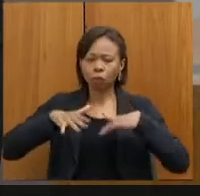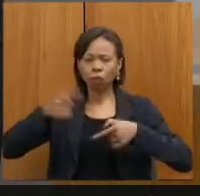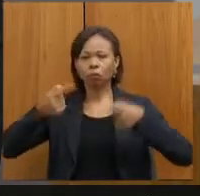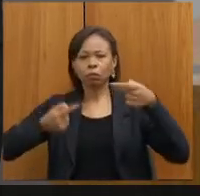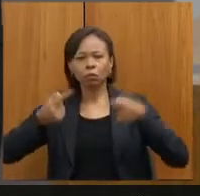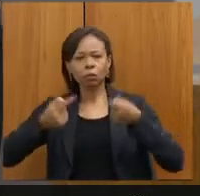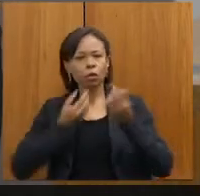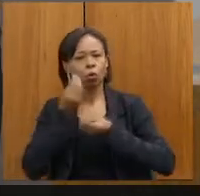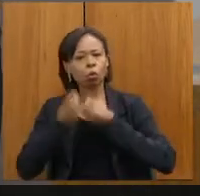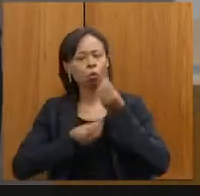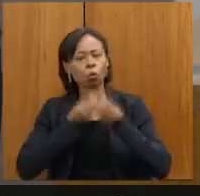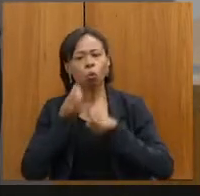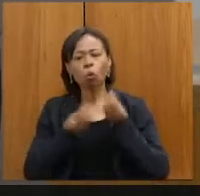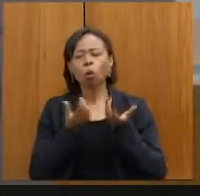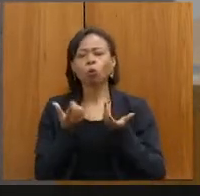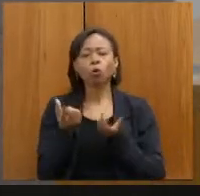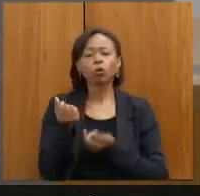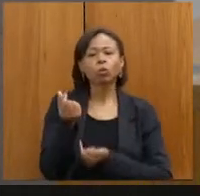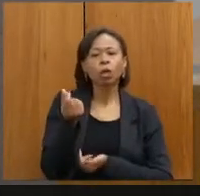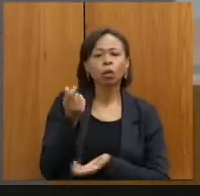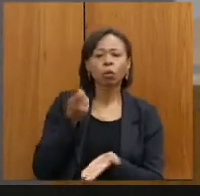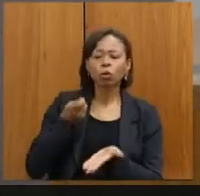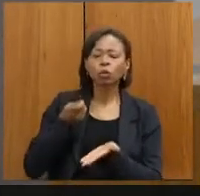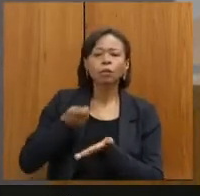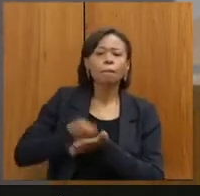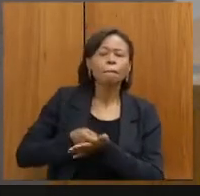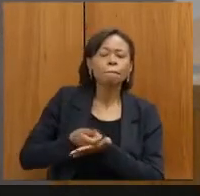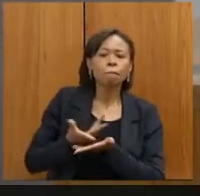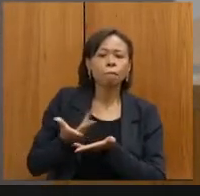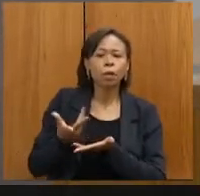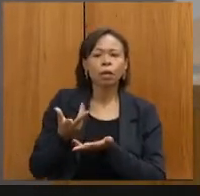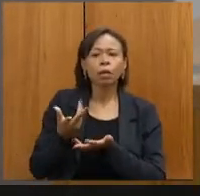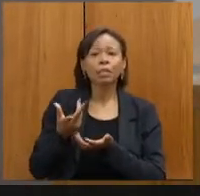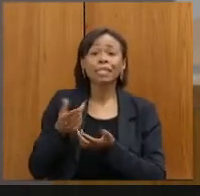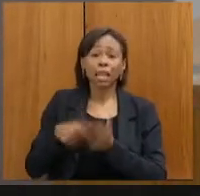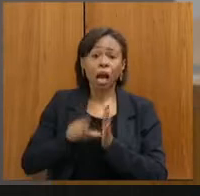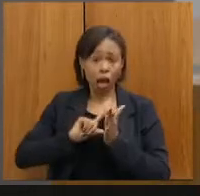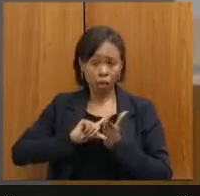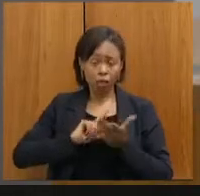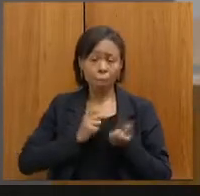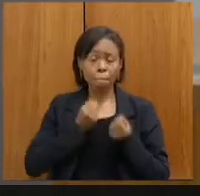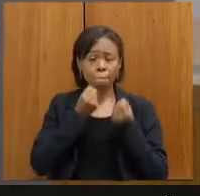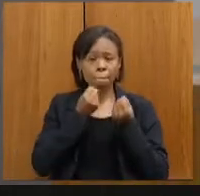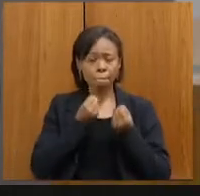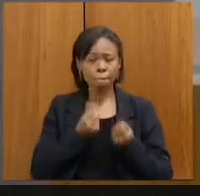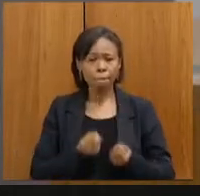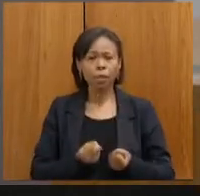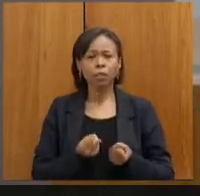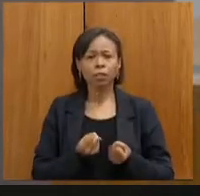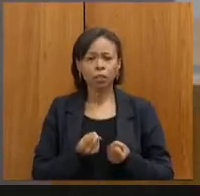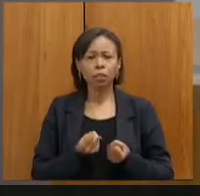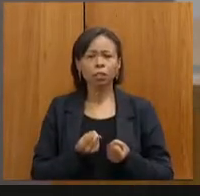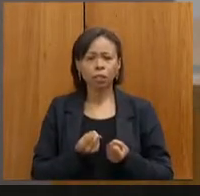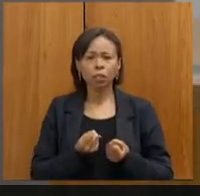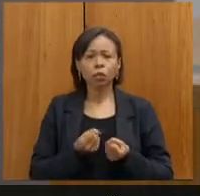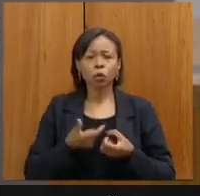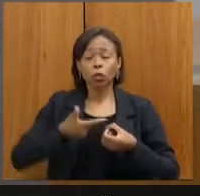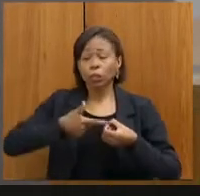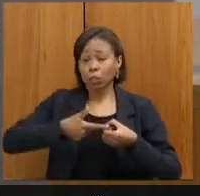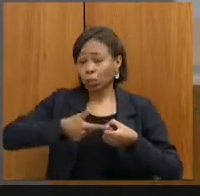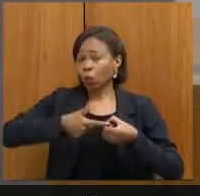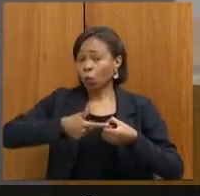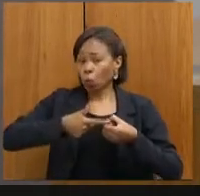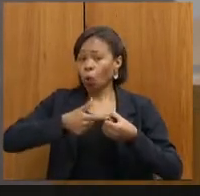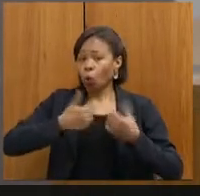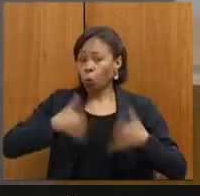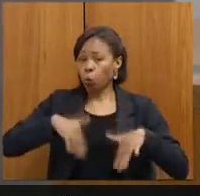Como é cobrado os valores e como são é que Estava pesando na bomba de